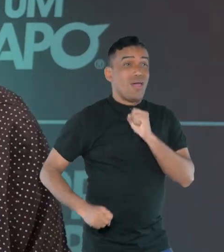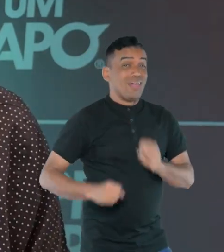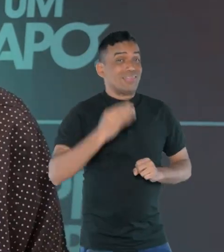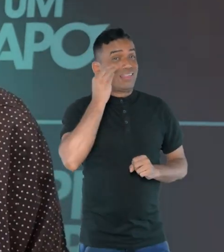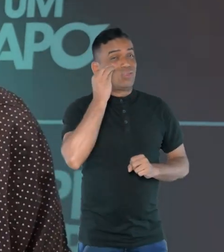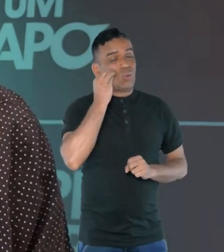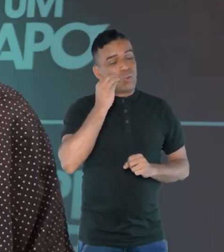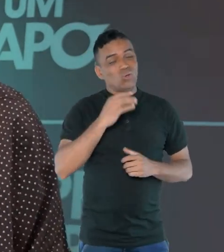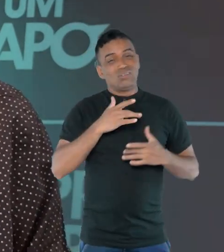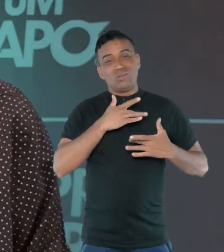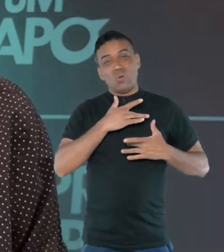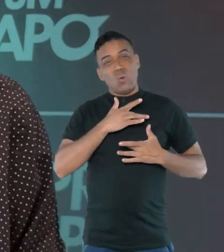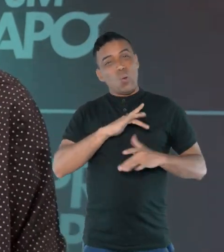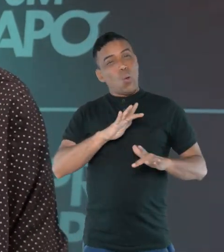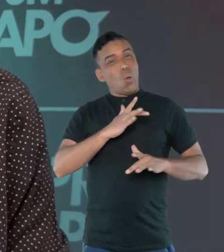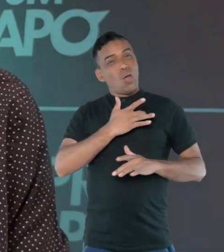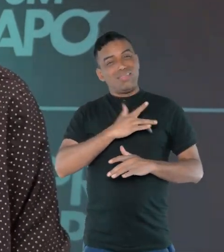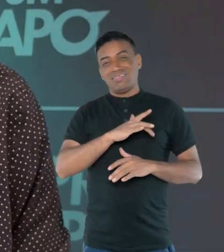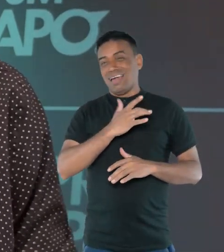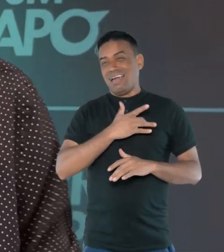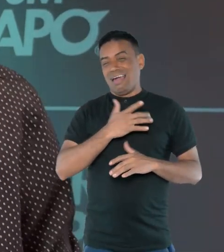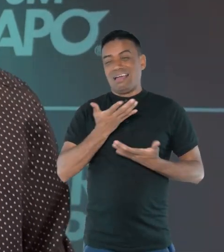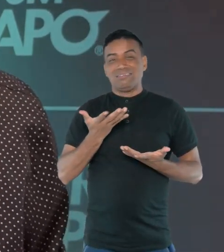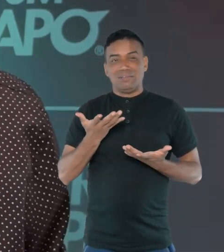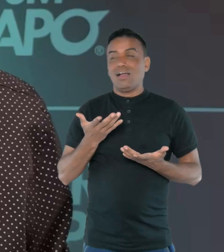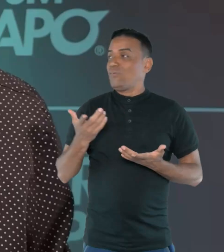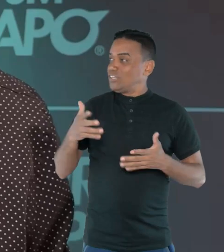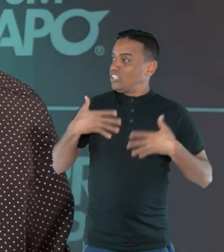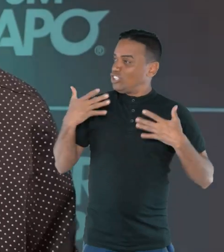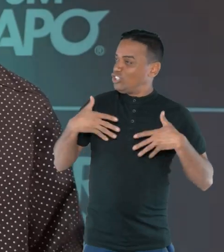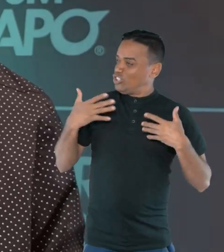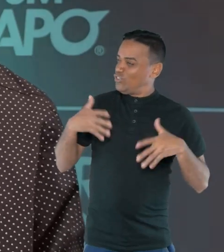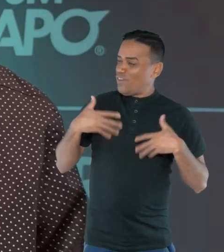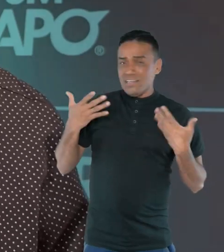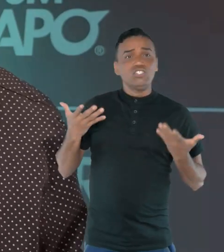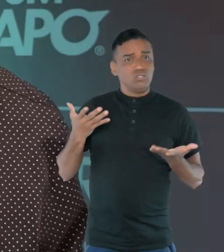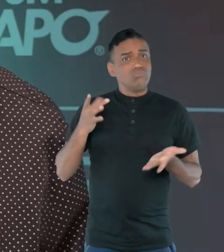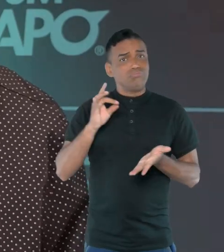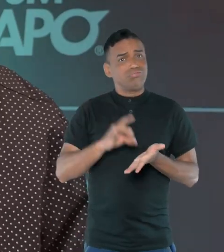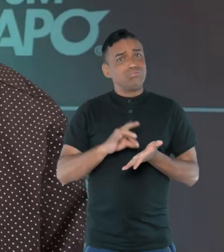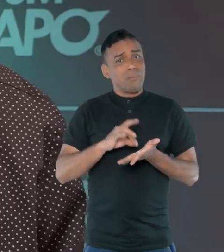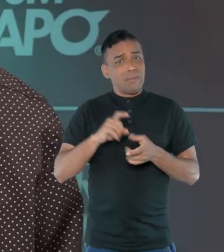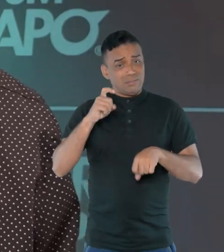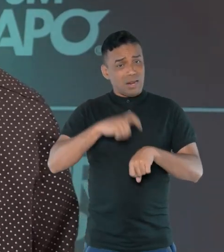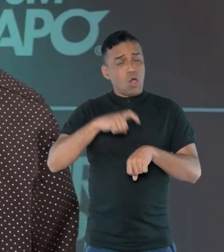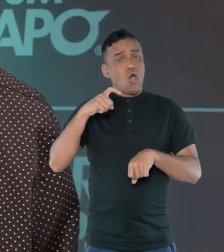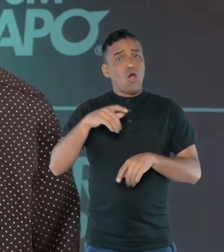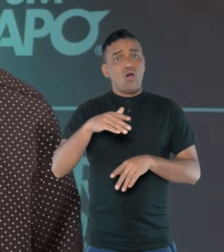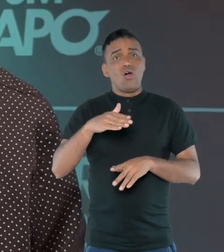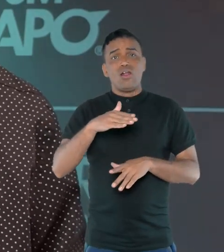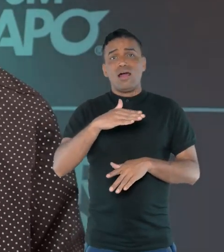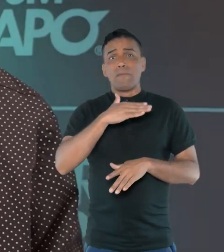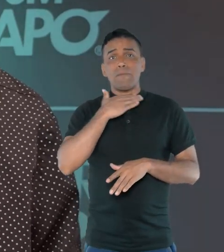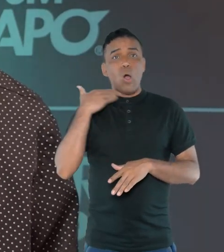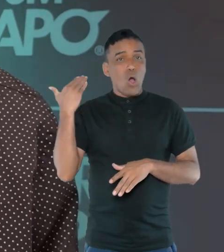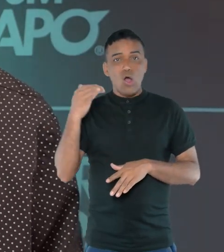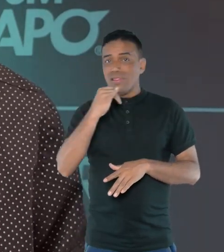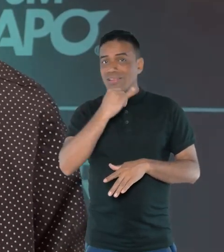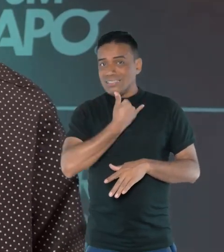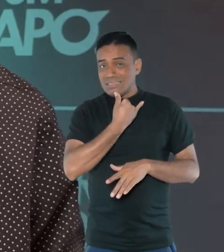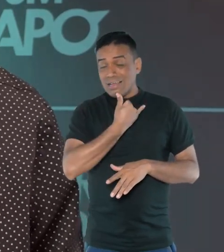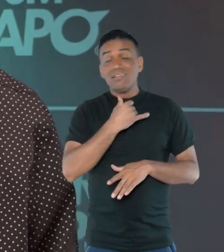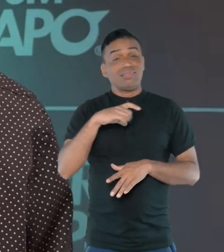só. E você certamente se divertiu muito mesmo, né? Mesmo na tragédia, há